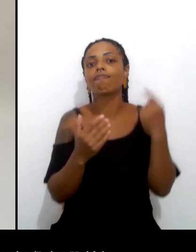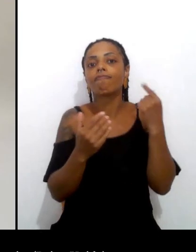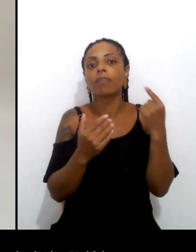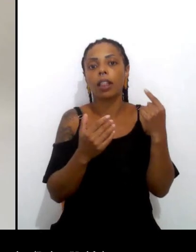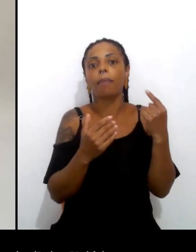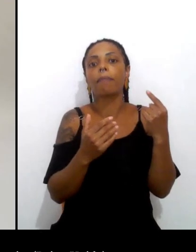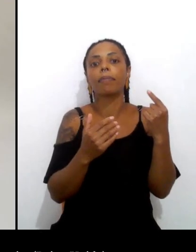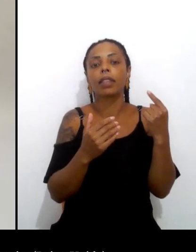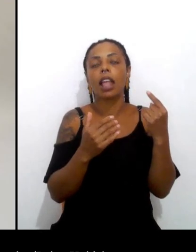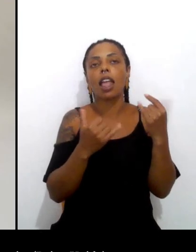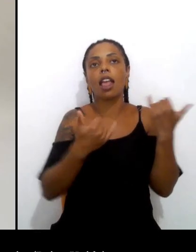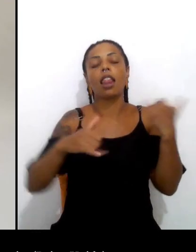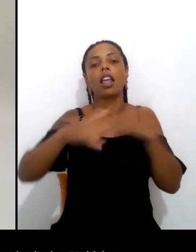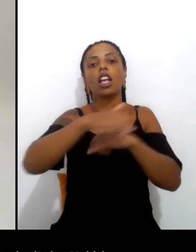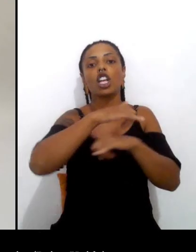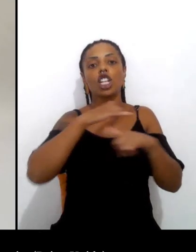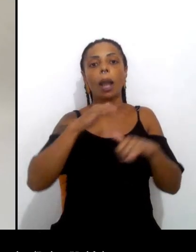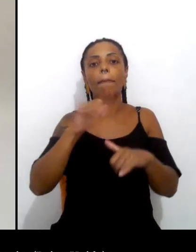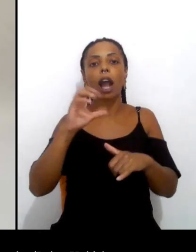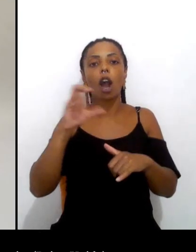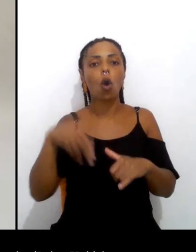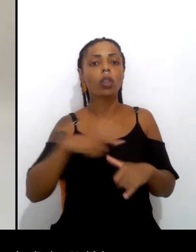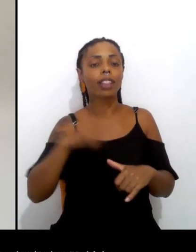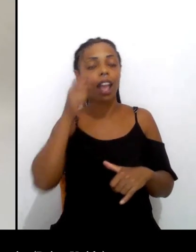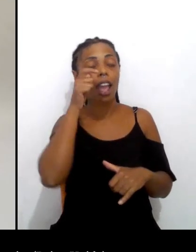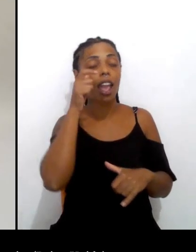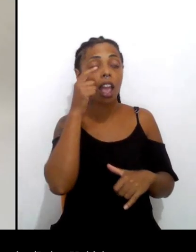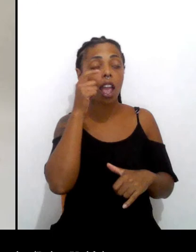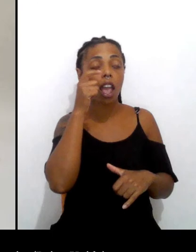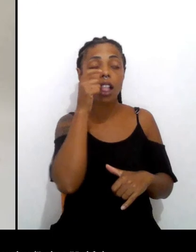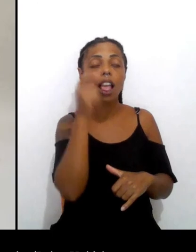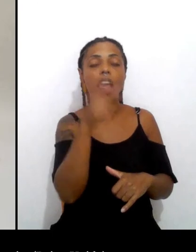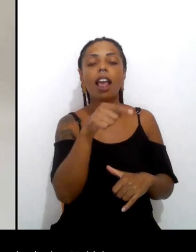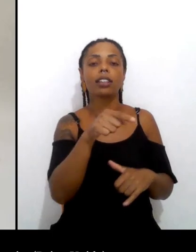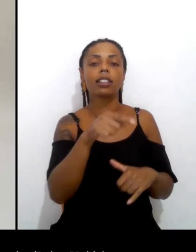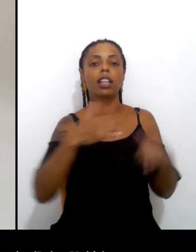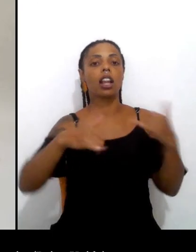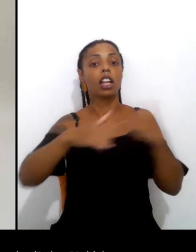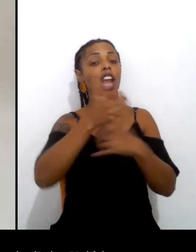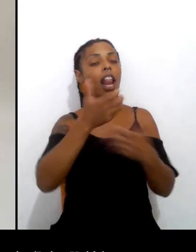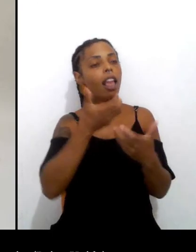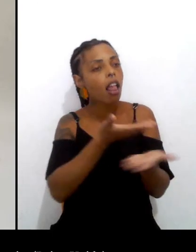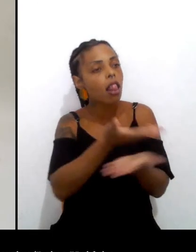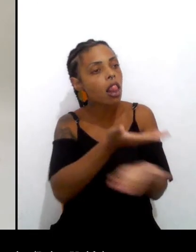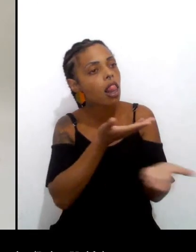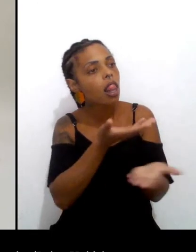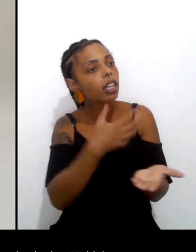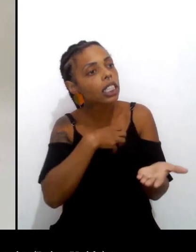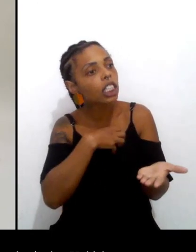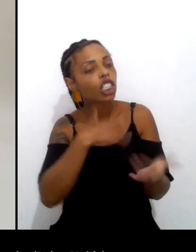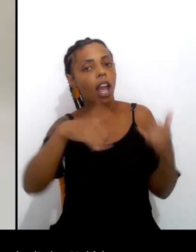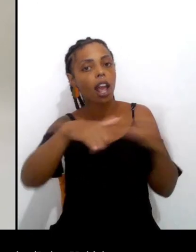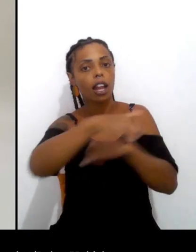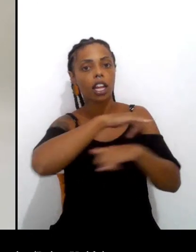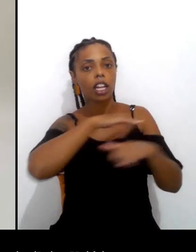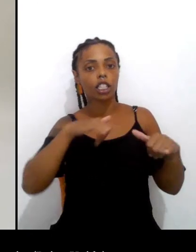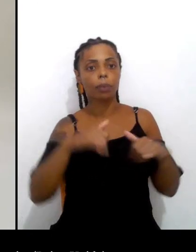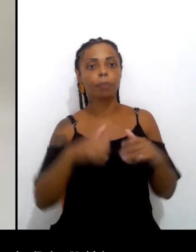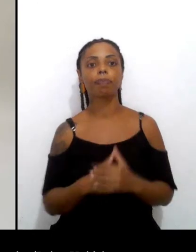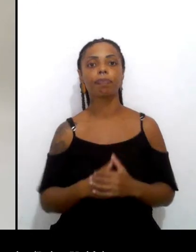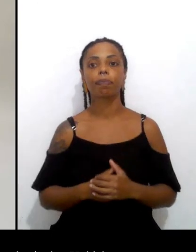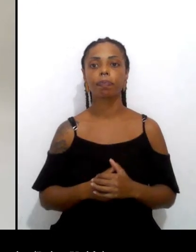energias ele queria interagir com essas energias sentir essas energias na pop art